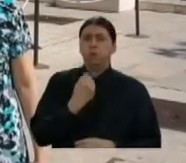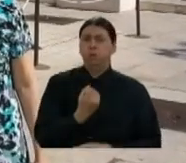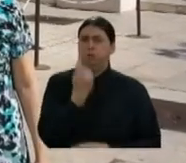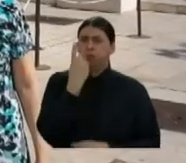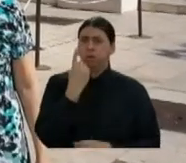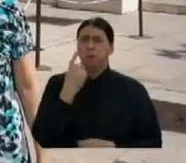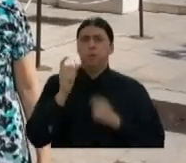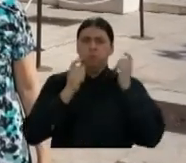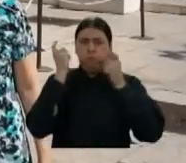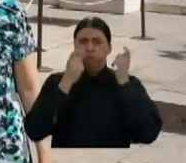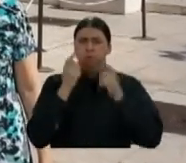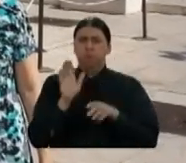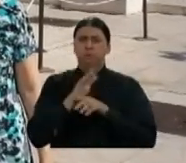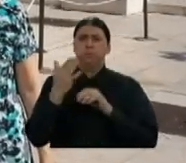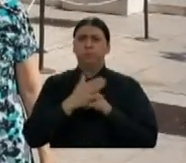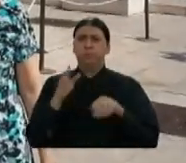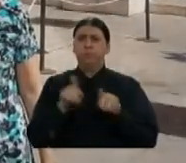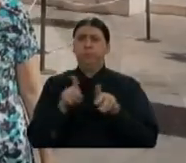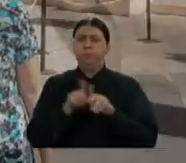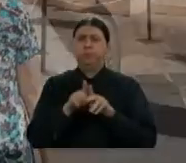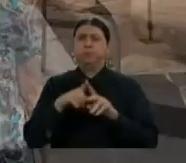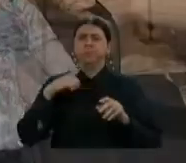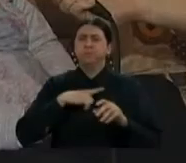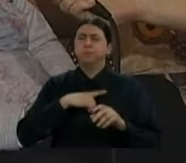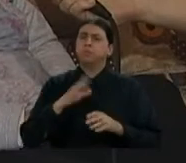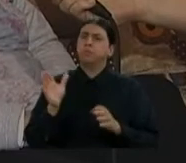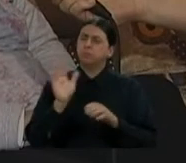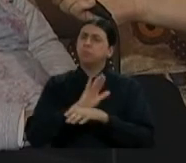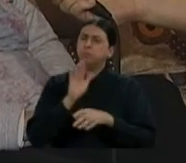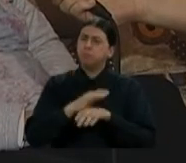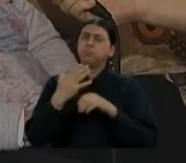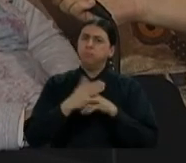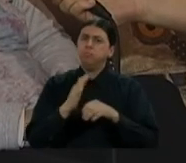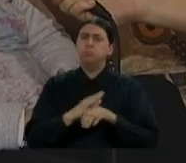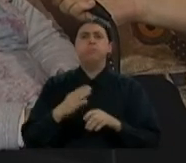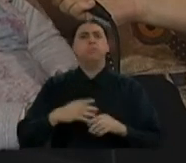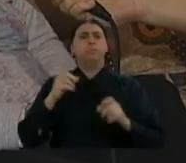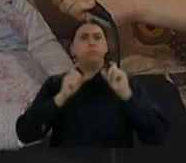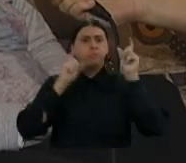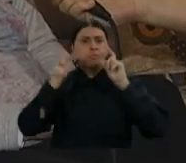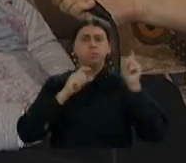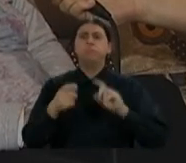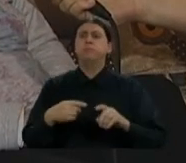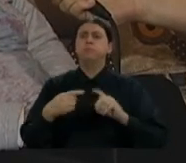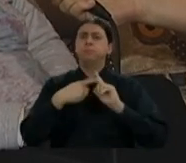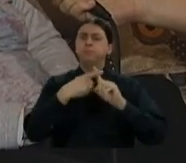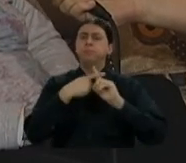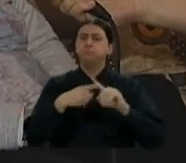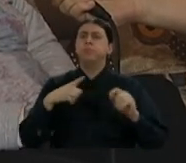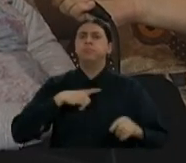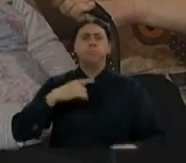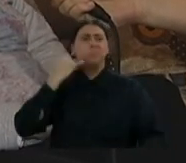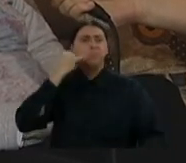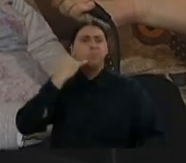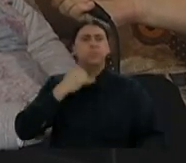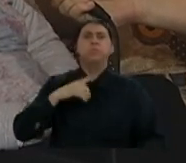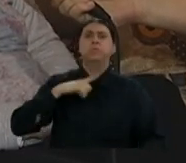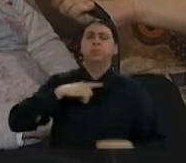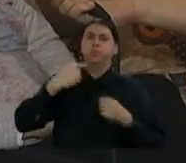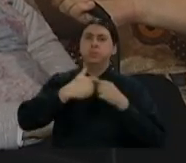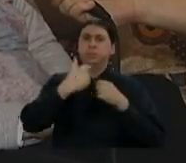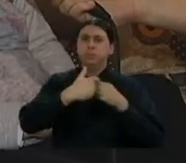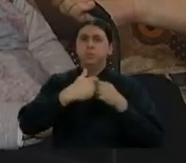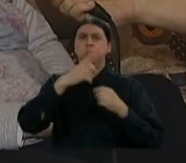do fato de um fazer companhia para o outro teve um aspecto positivo e quando nos ligar modelagens dois são de santa